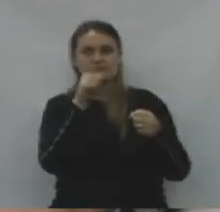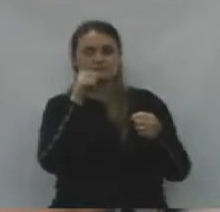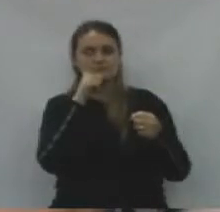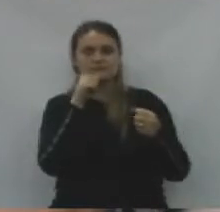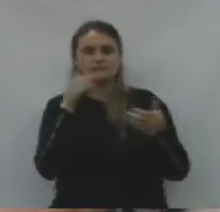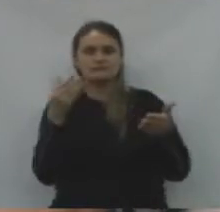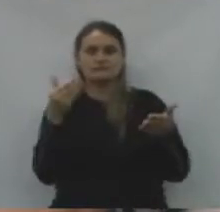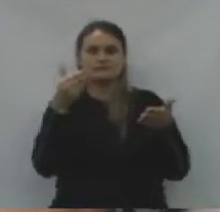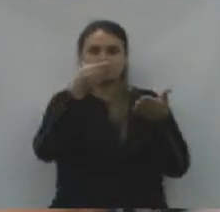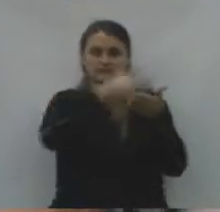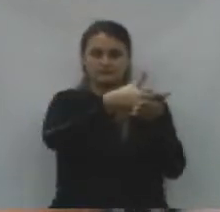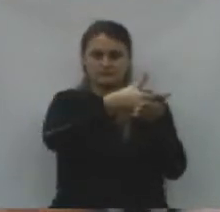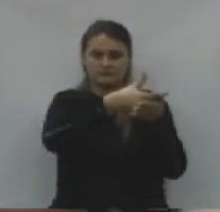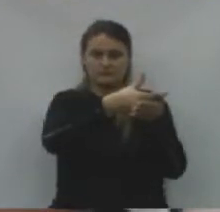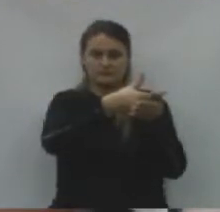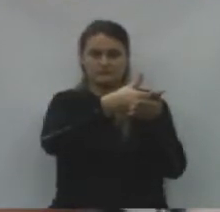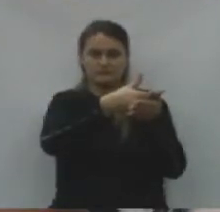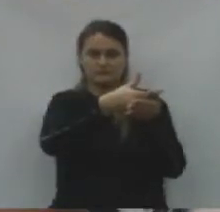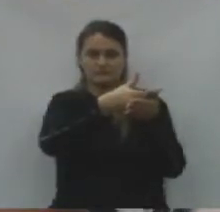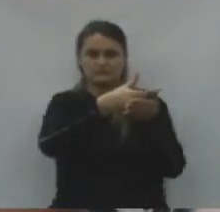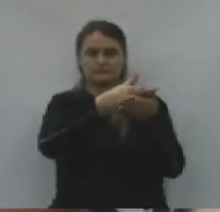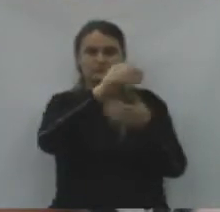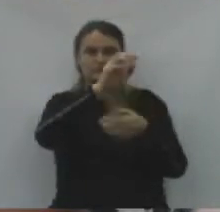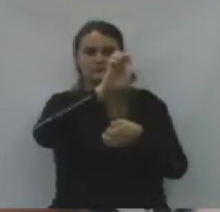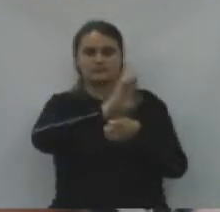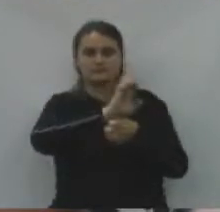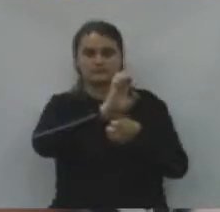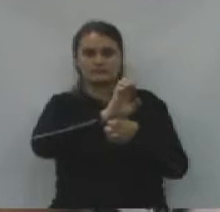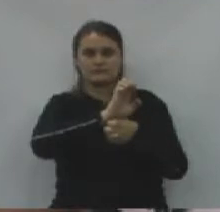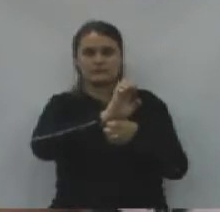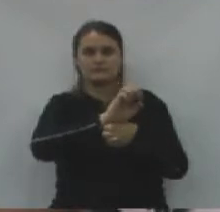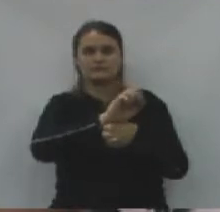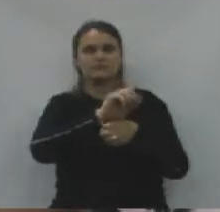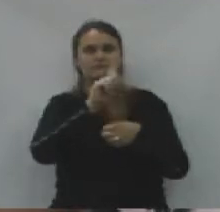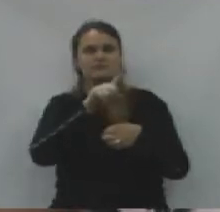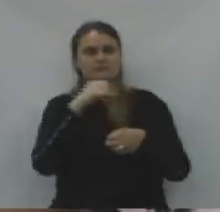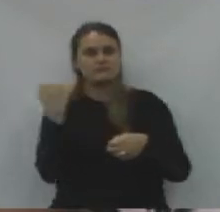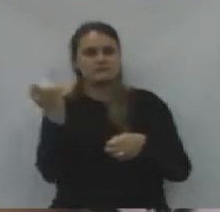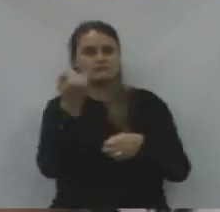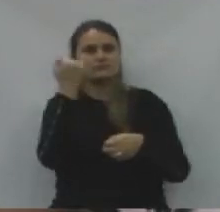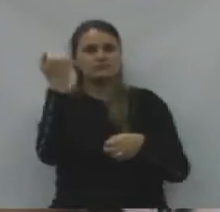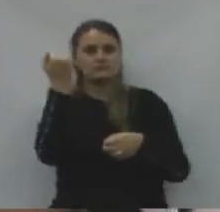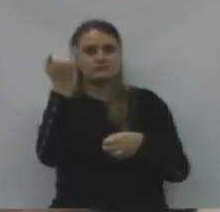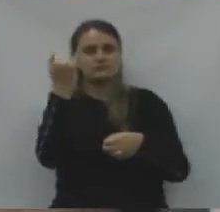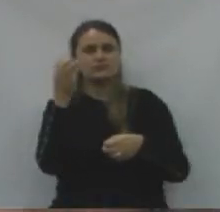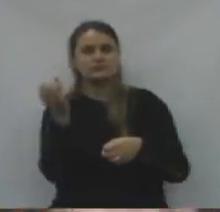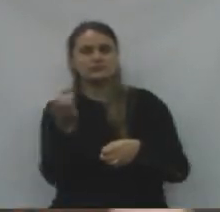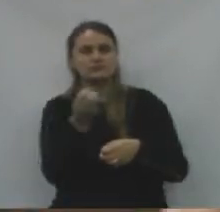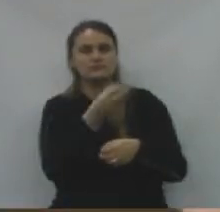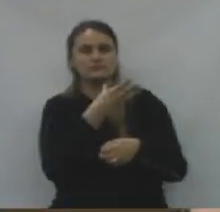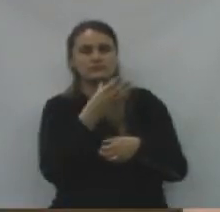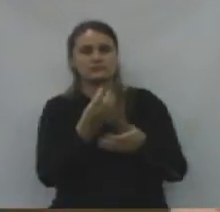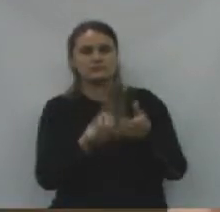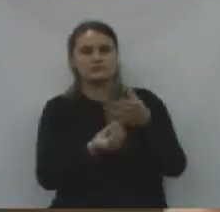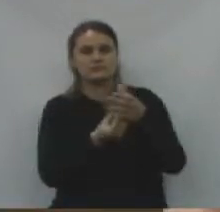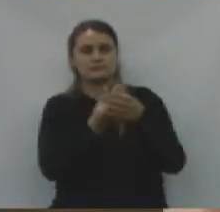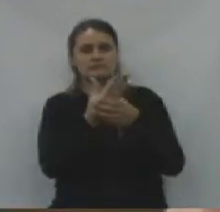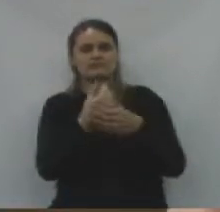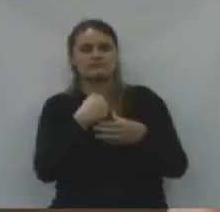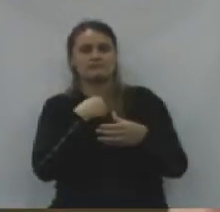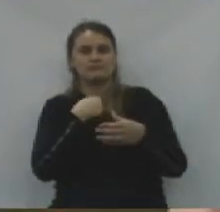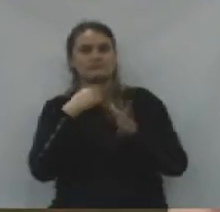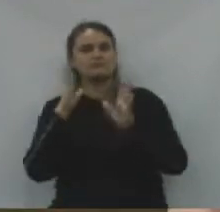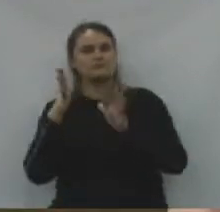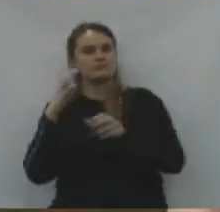e serão atendidas por verbas estaduais momento ímpar inédito eu ea